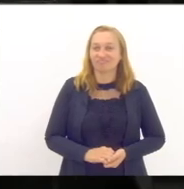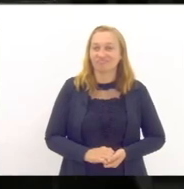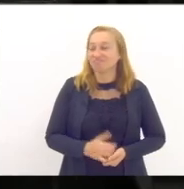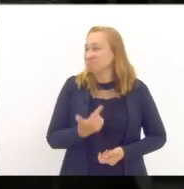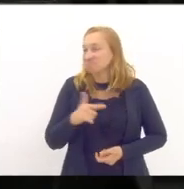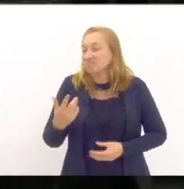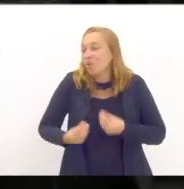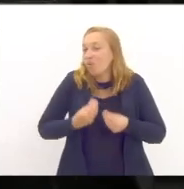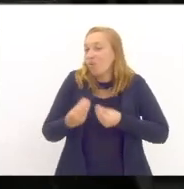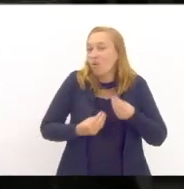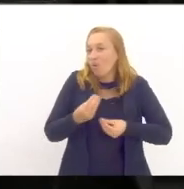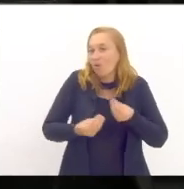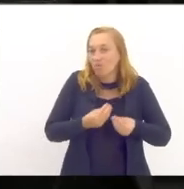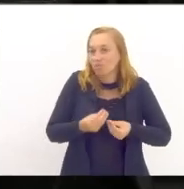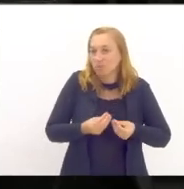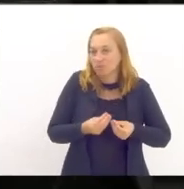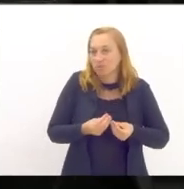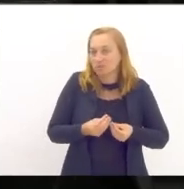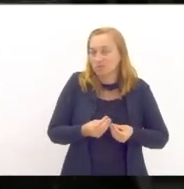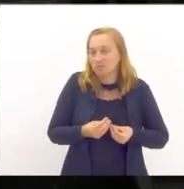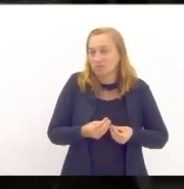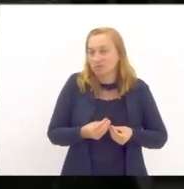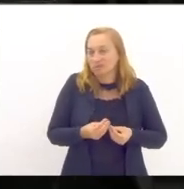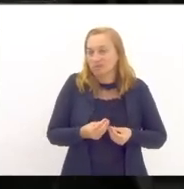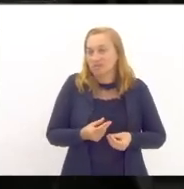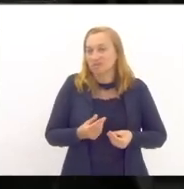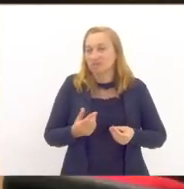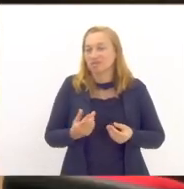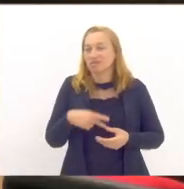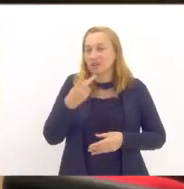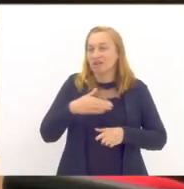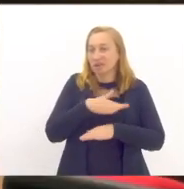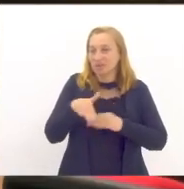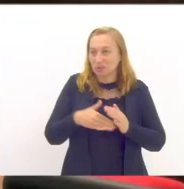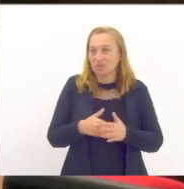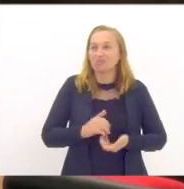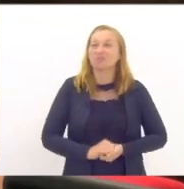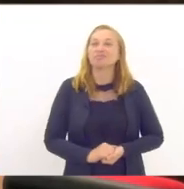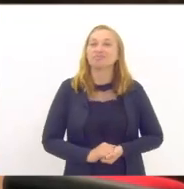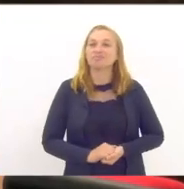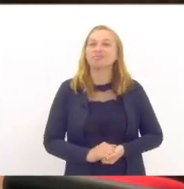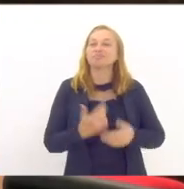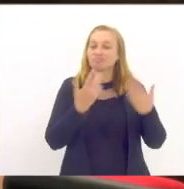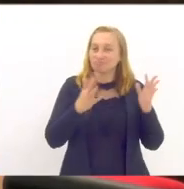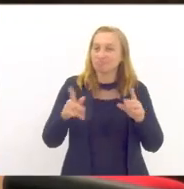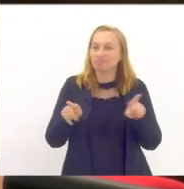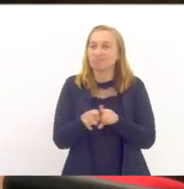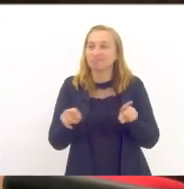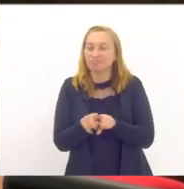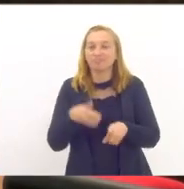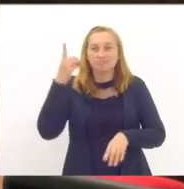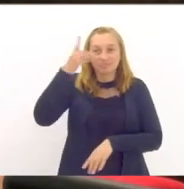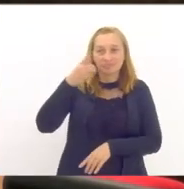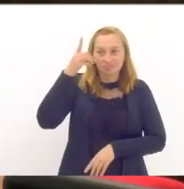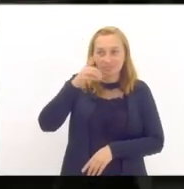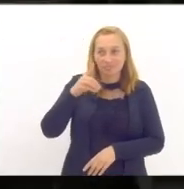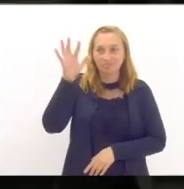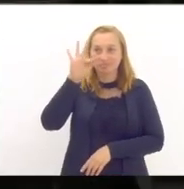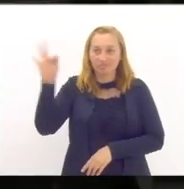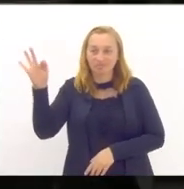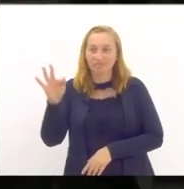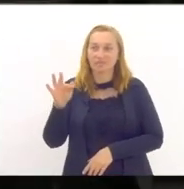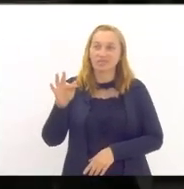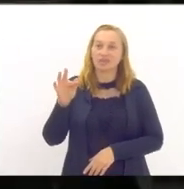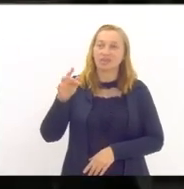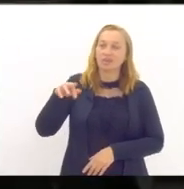não teria como passar por aqui sem cumprimentá-lo e registrar isso para todos e para todas. Queria cumprimentar também o deputado federal eleito, Marcelo Queiroz, vamos